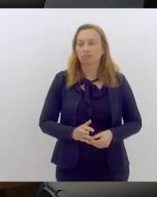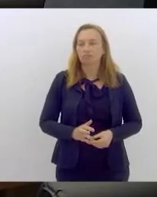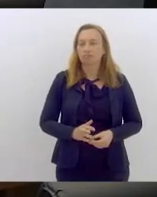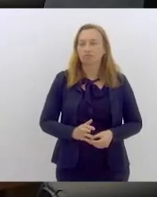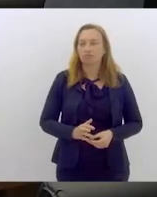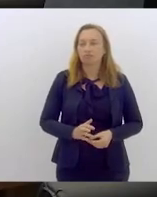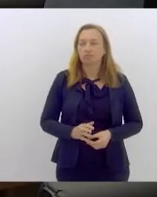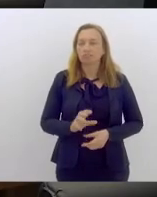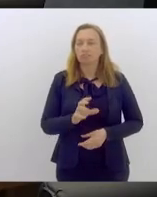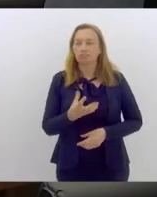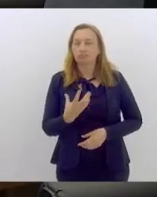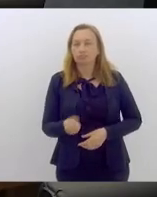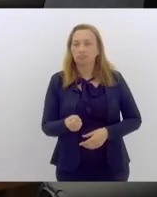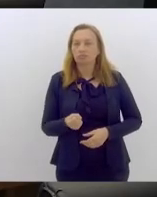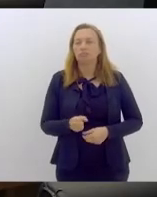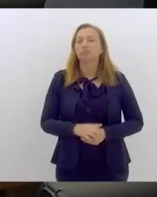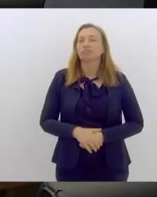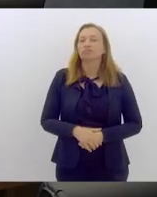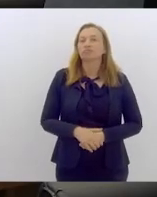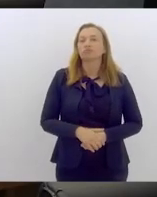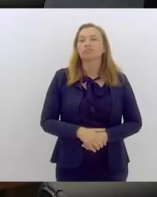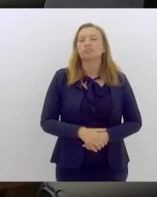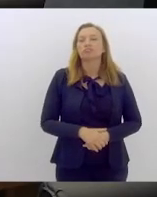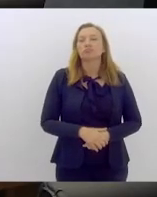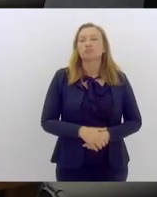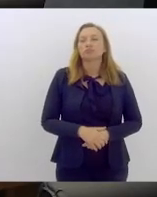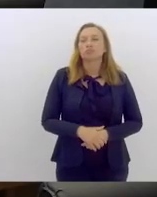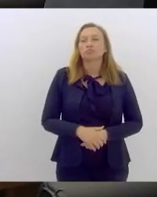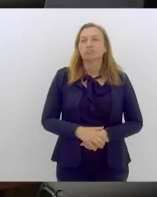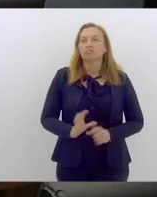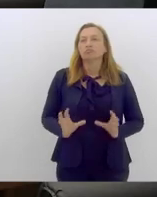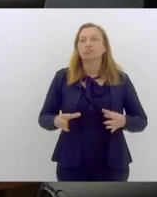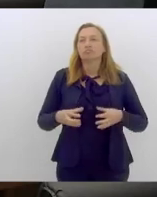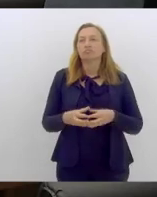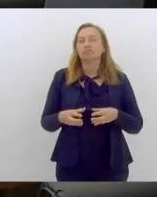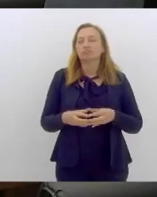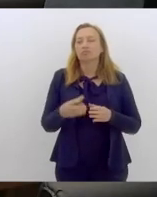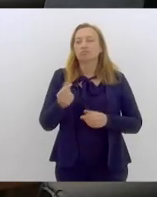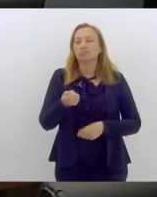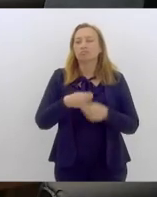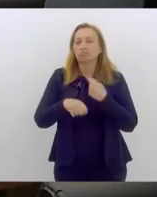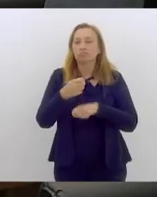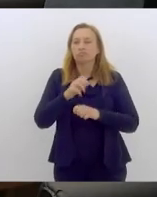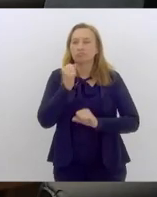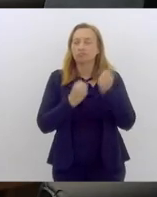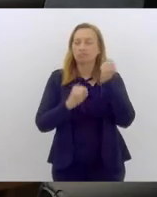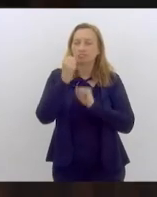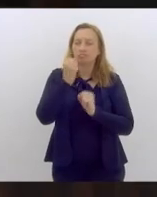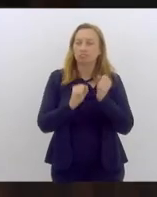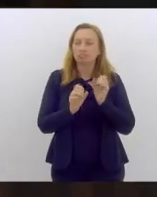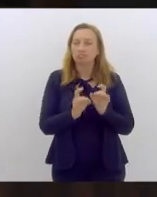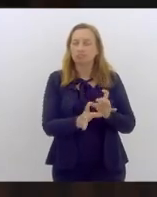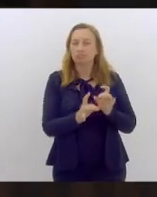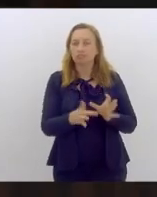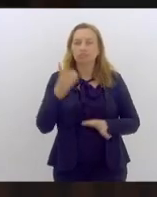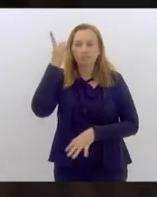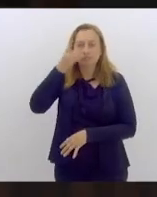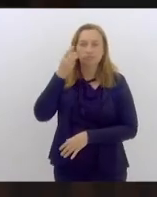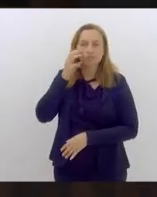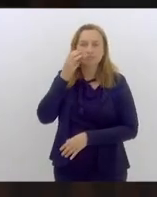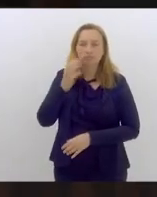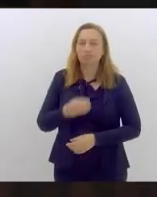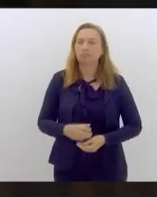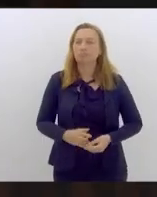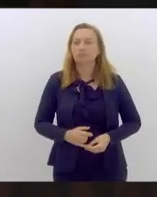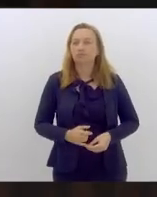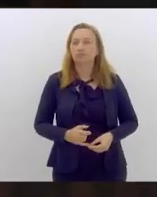Parecer favorável. Para emitir parecer pela Comissão de Economia, Indústria e Comércio, deputado Valdec Carneiro.